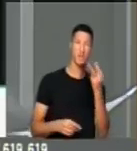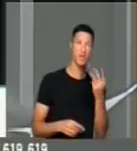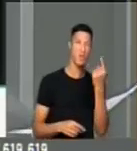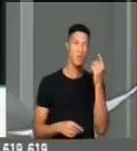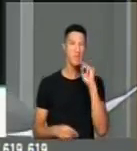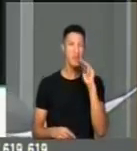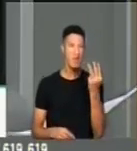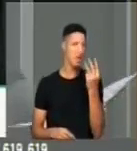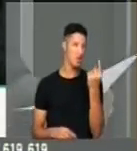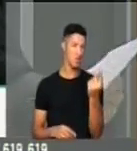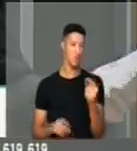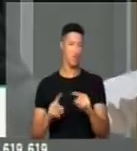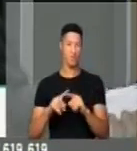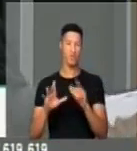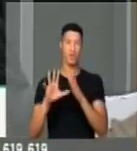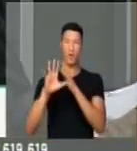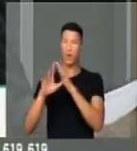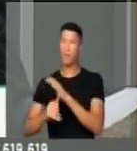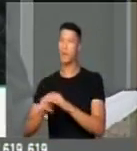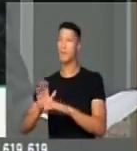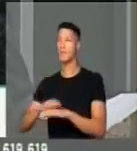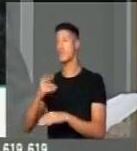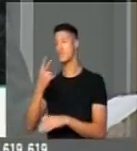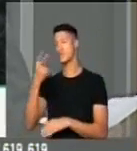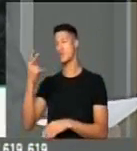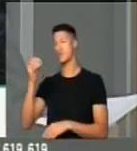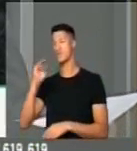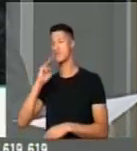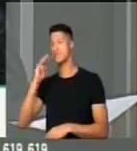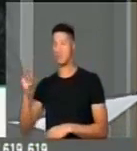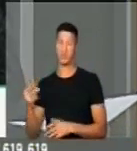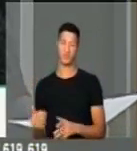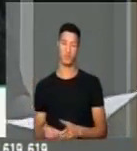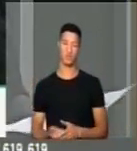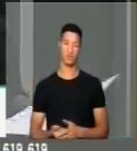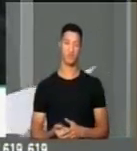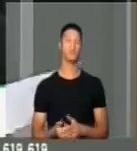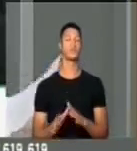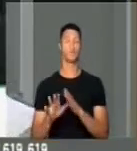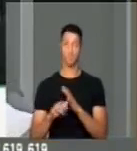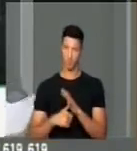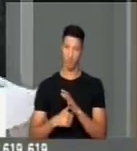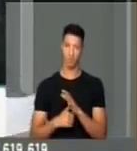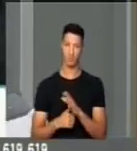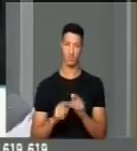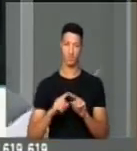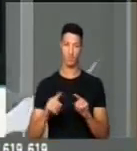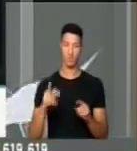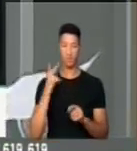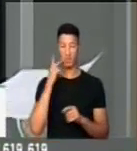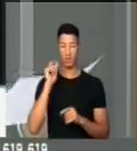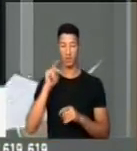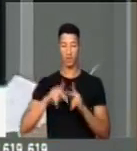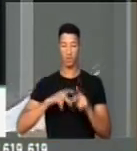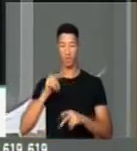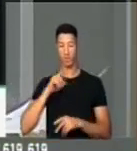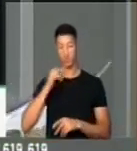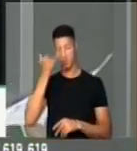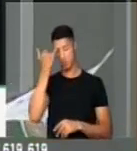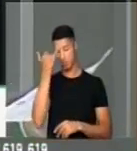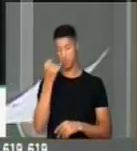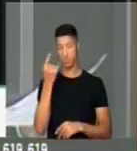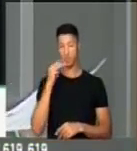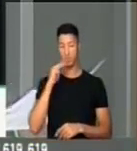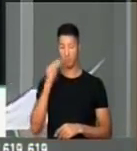bilhão, mas roubaram mais de 220 bilhões, roubaram, mas só para que o povo tenha noção o que